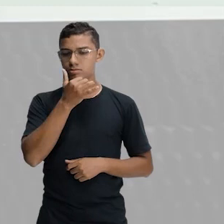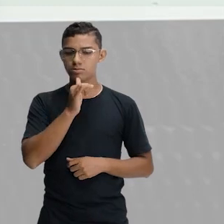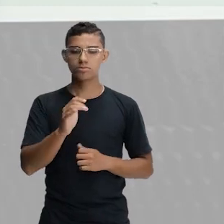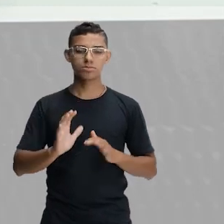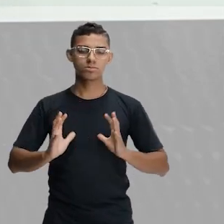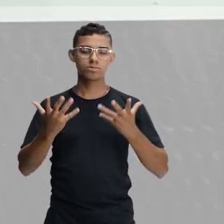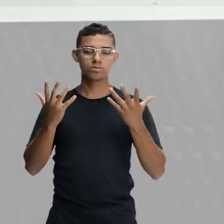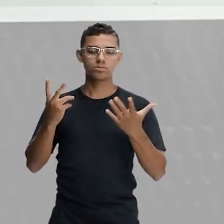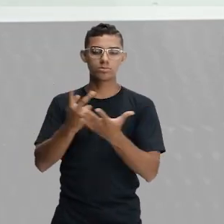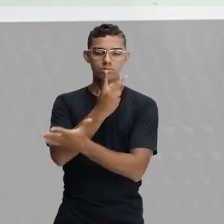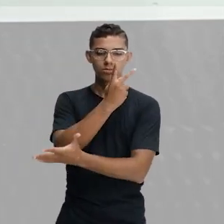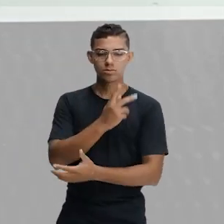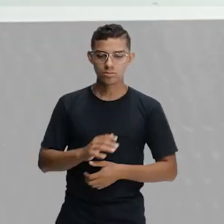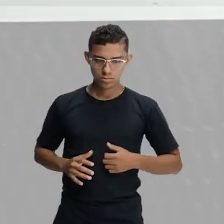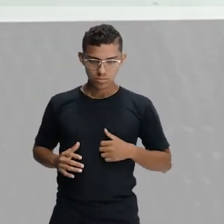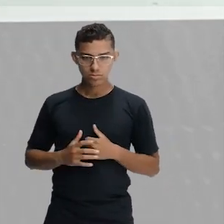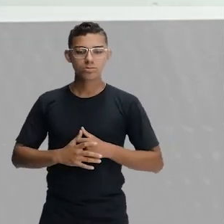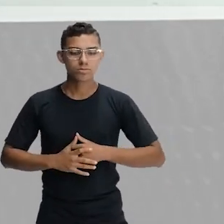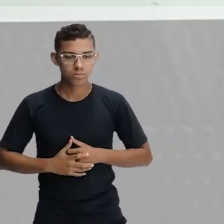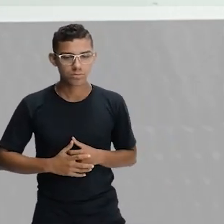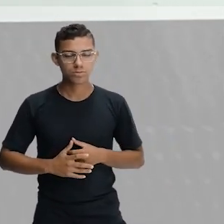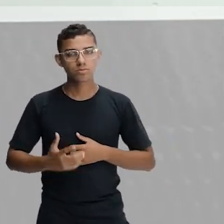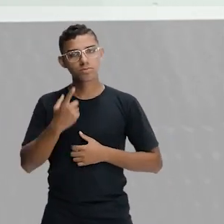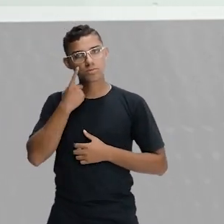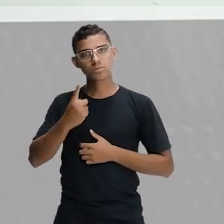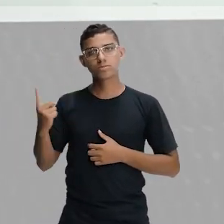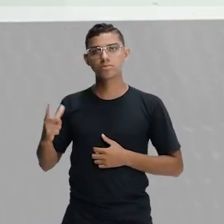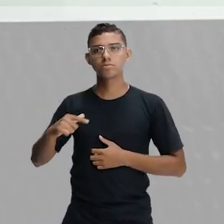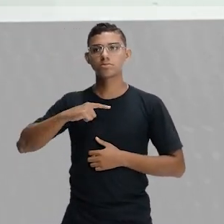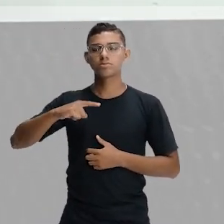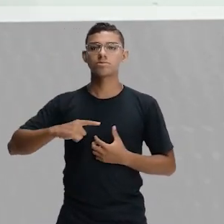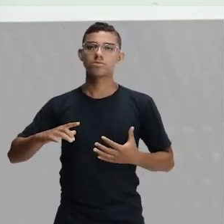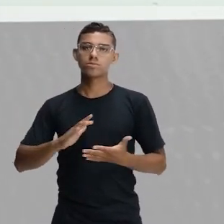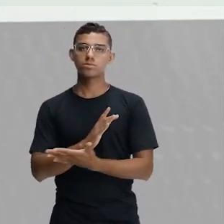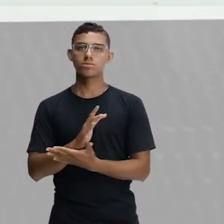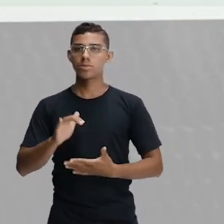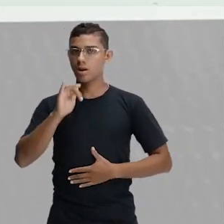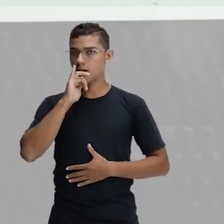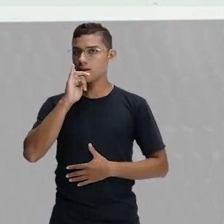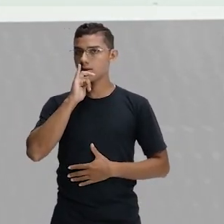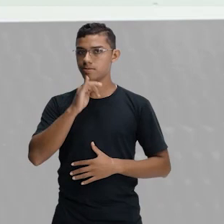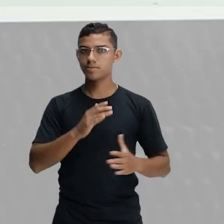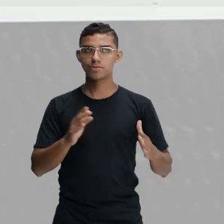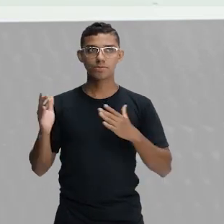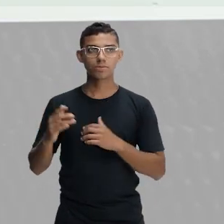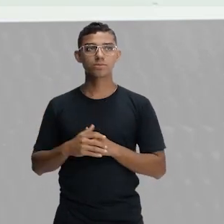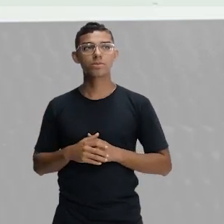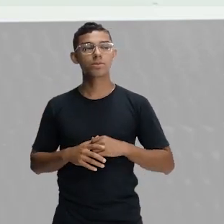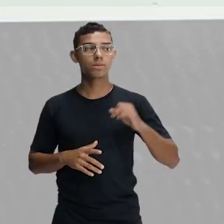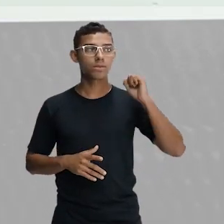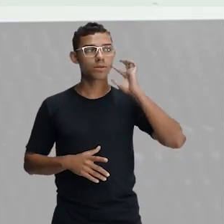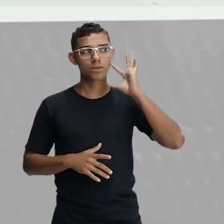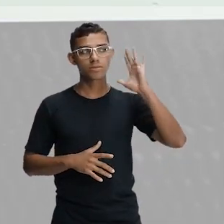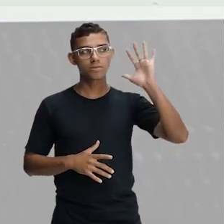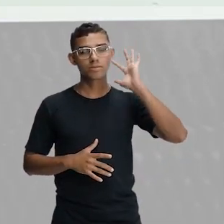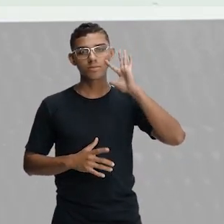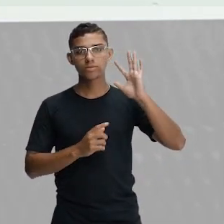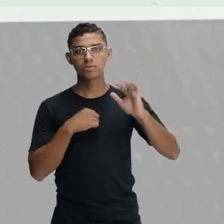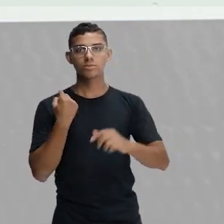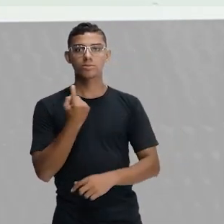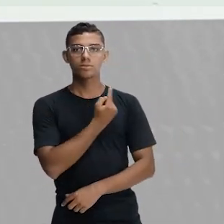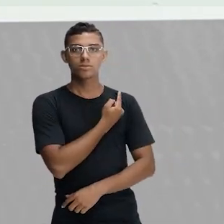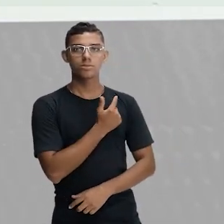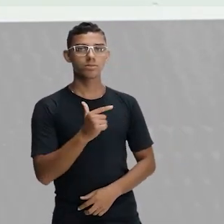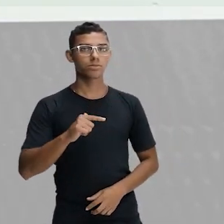acontecer. Então vamos lá. Na eletrização por atrito, vamos pegar aqui um exemplo. Vamos supor que nós tenhamos aqui